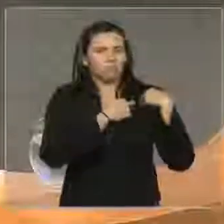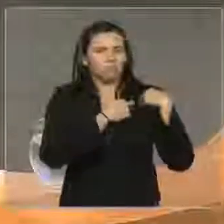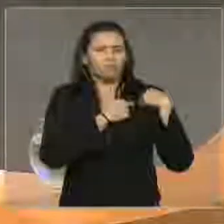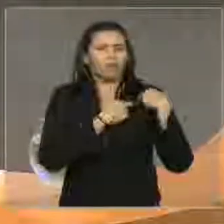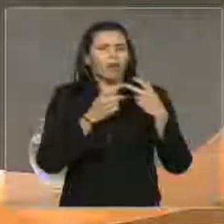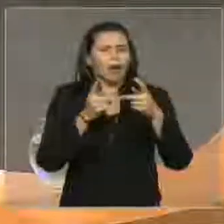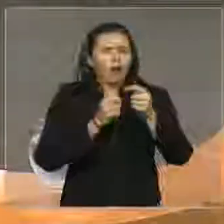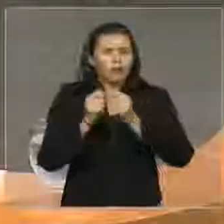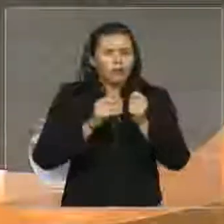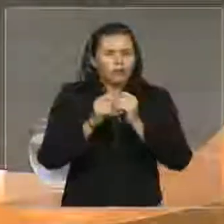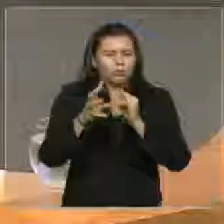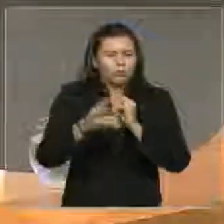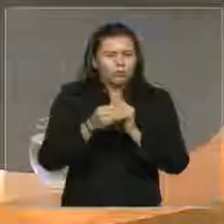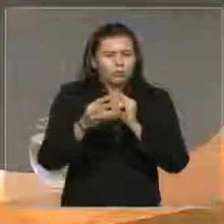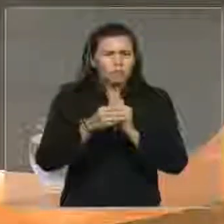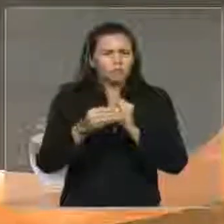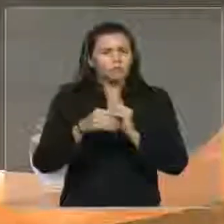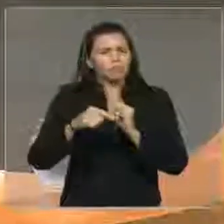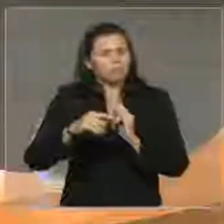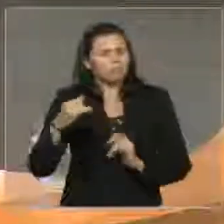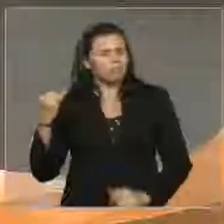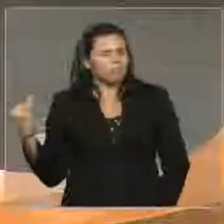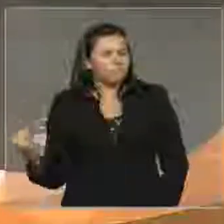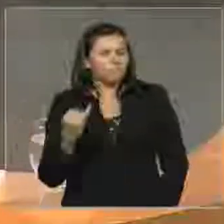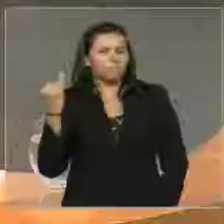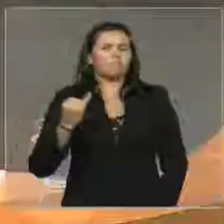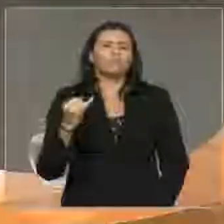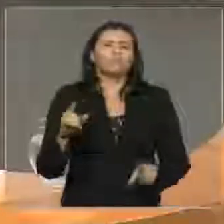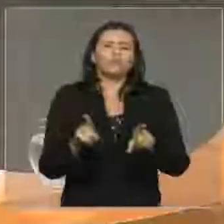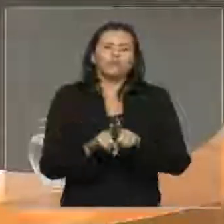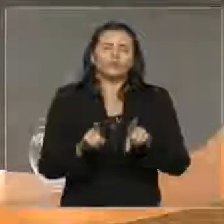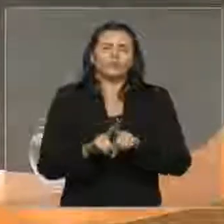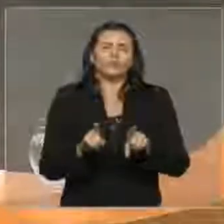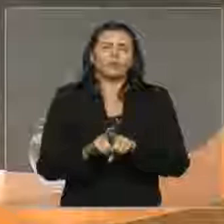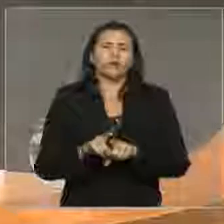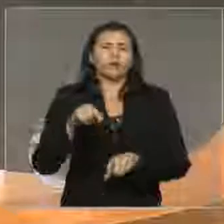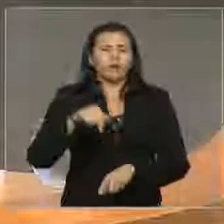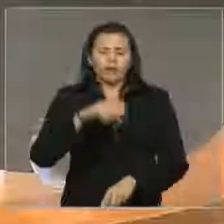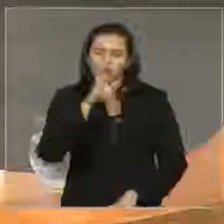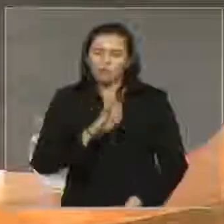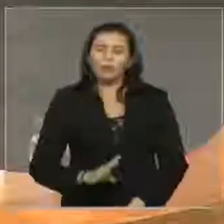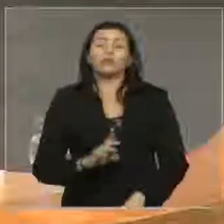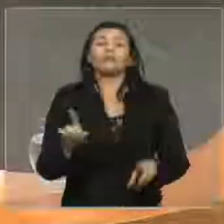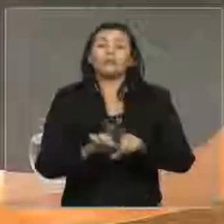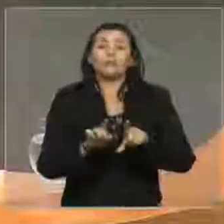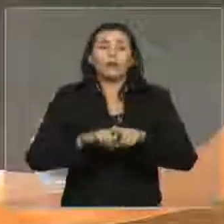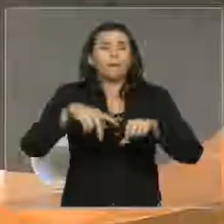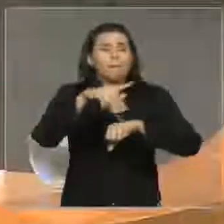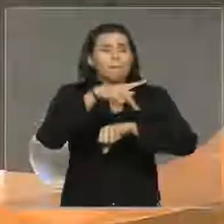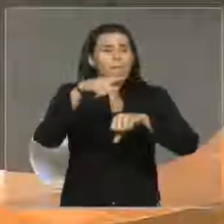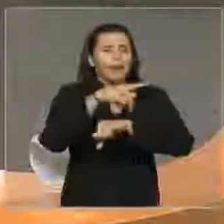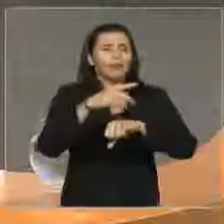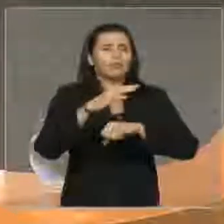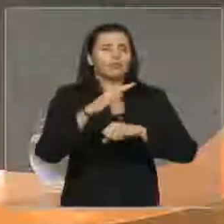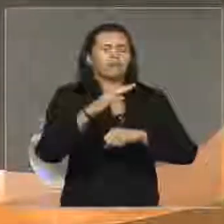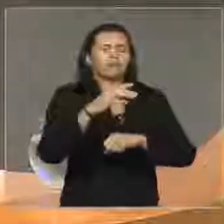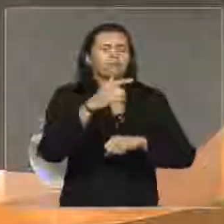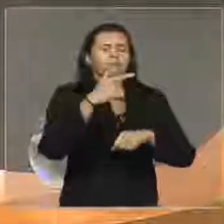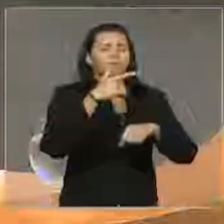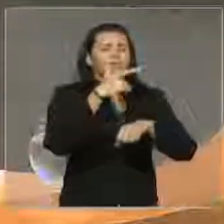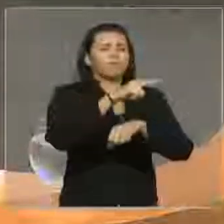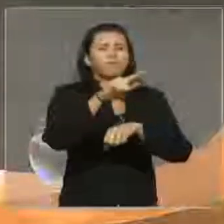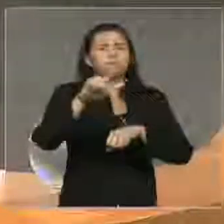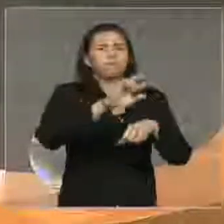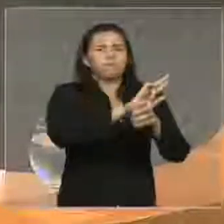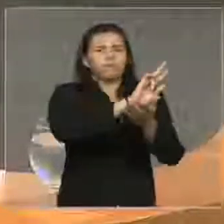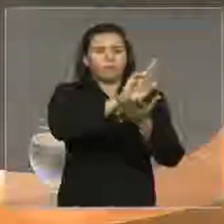administração tributária e aduaneira, referência nacional e internacional, nossa visão. Com respeito ao